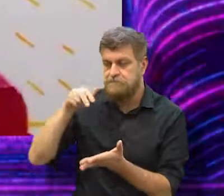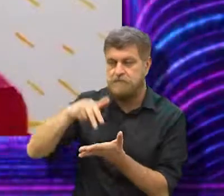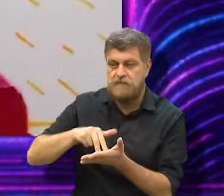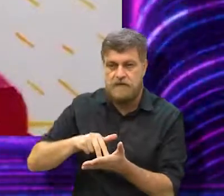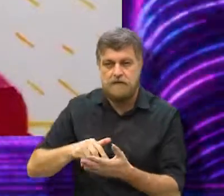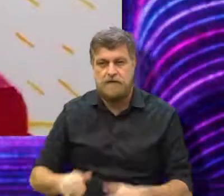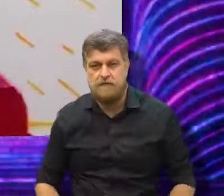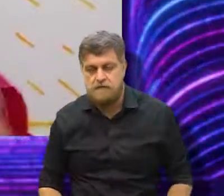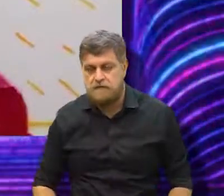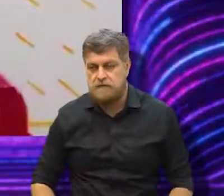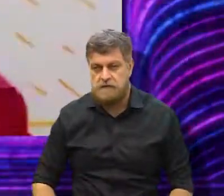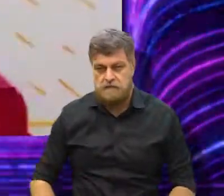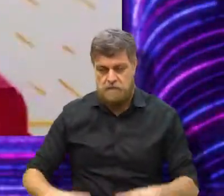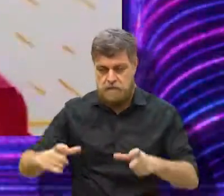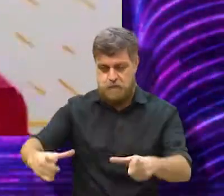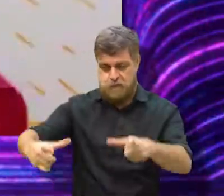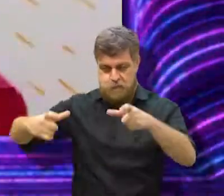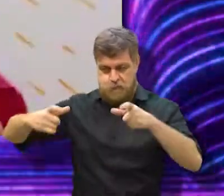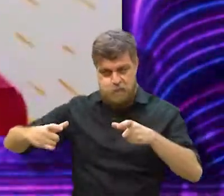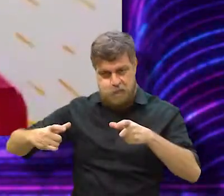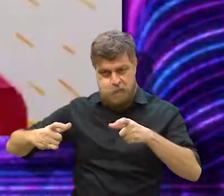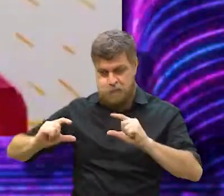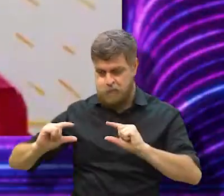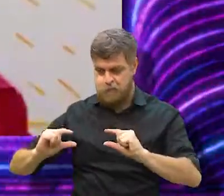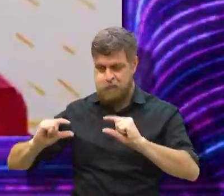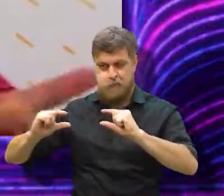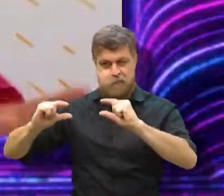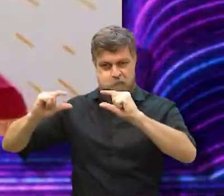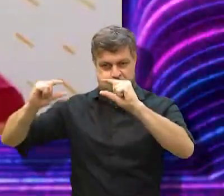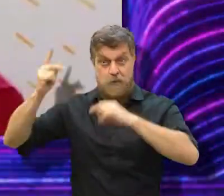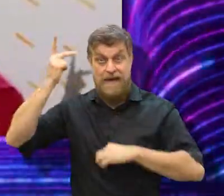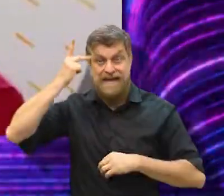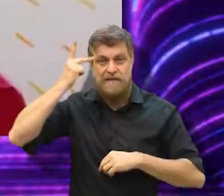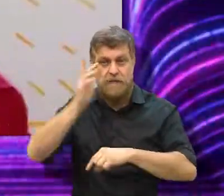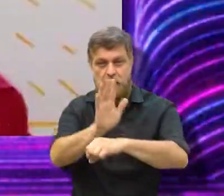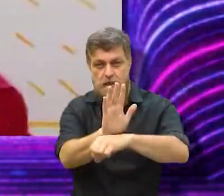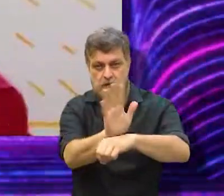buscar, jovem, os rolos de filmes nos estúdios aqui em São